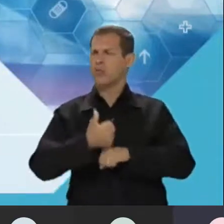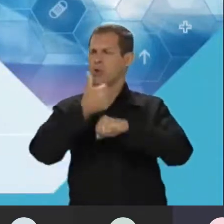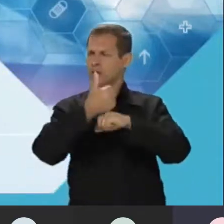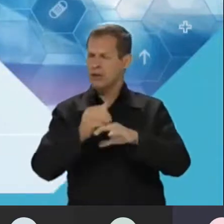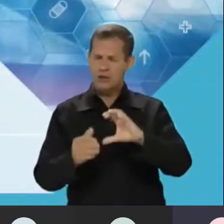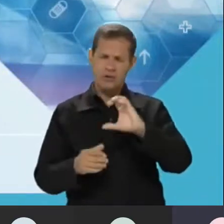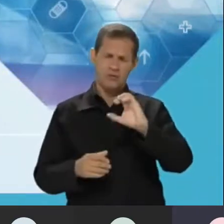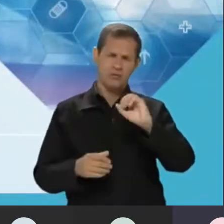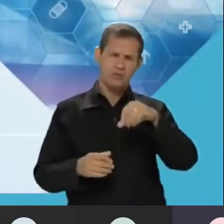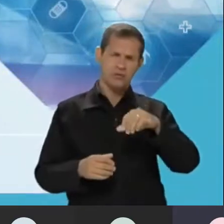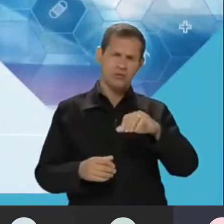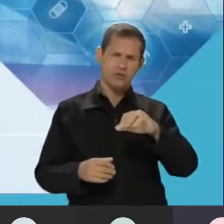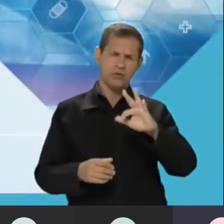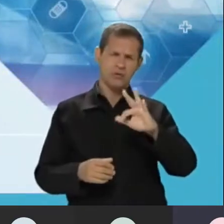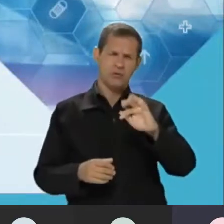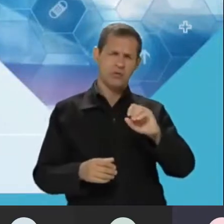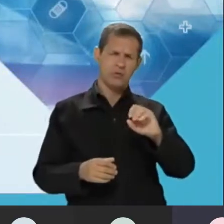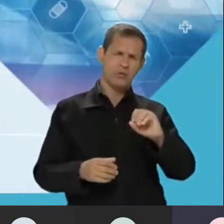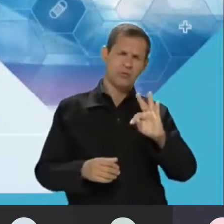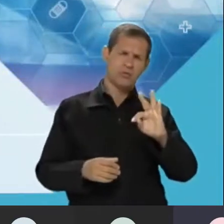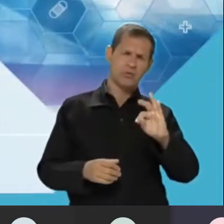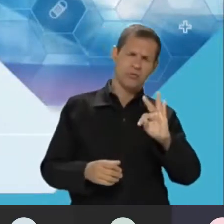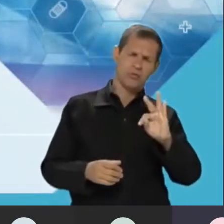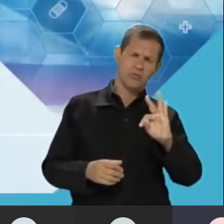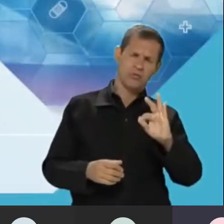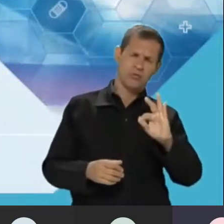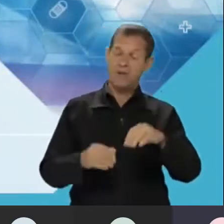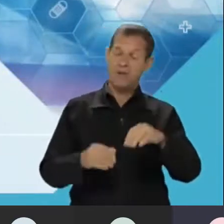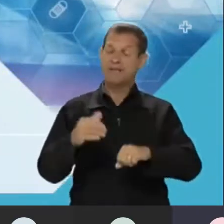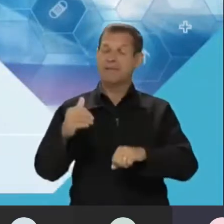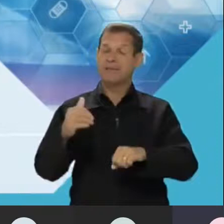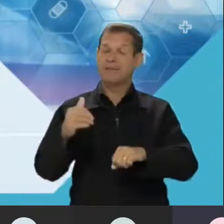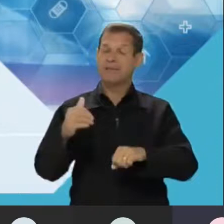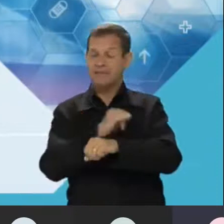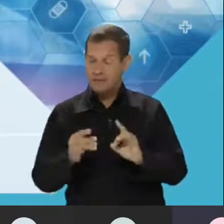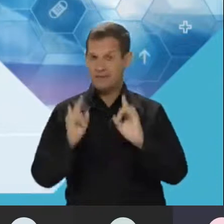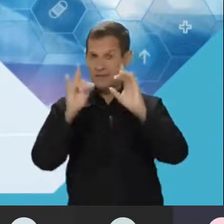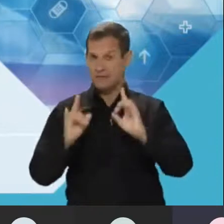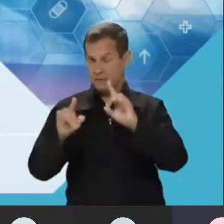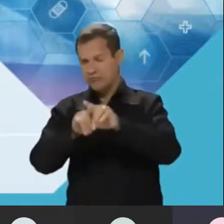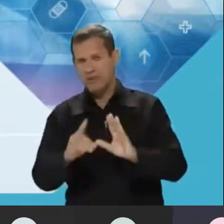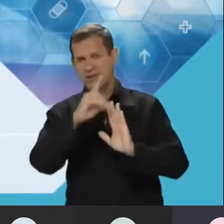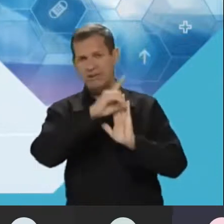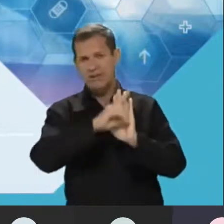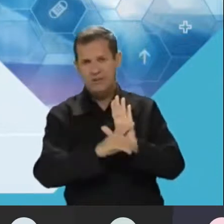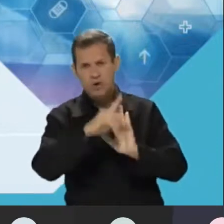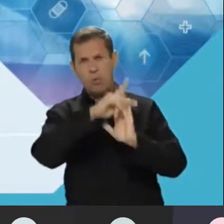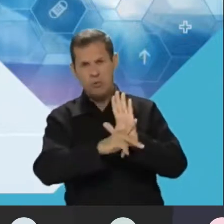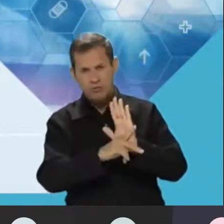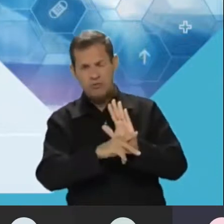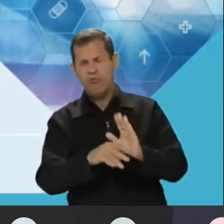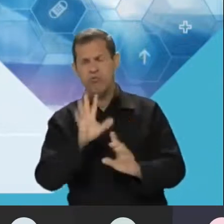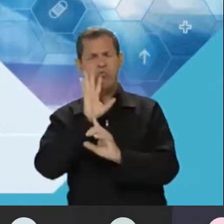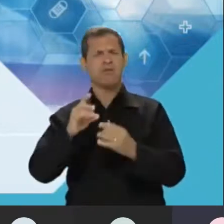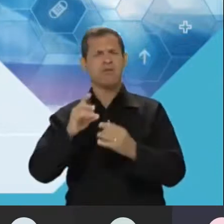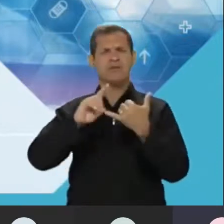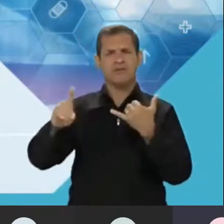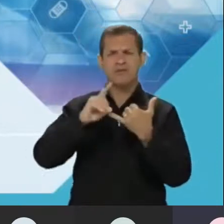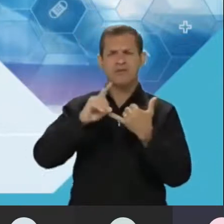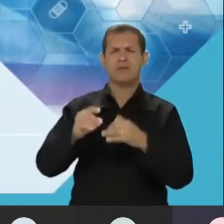confortáveis, pensando nas soluções arquitetônicas. As estratégias arquitetônicas, as diretrizes projetuais vão